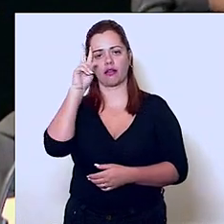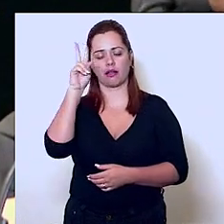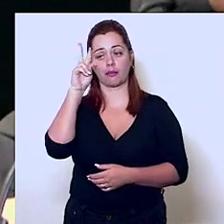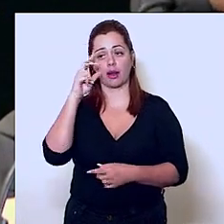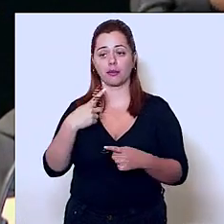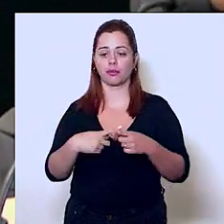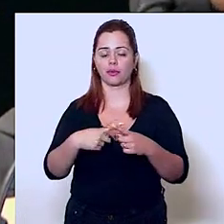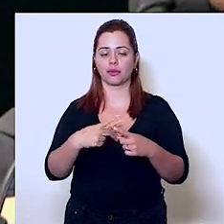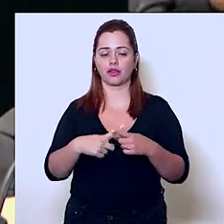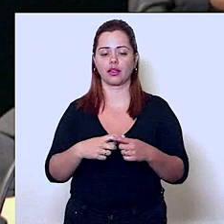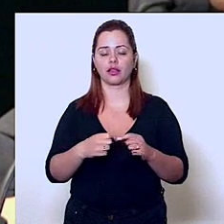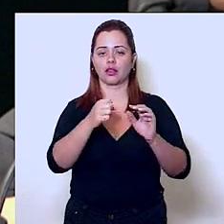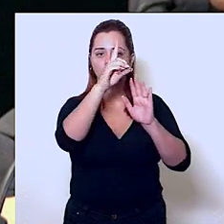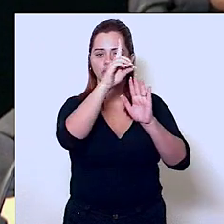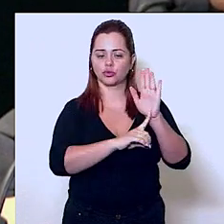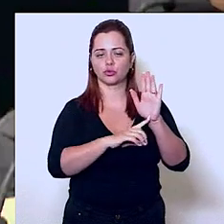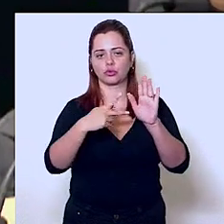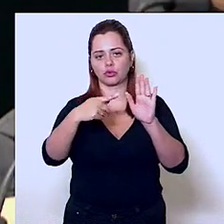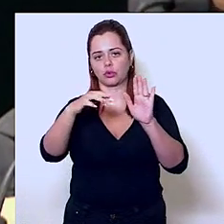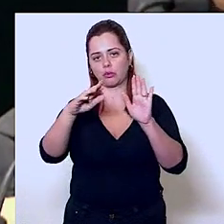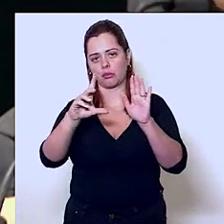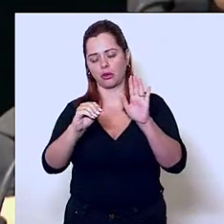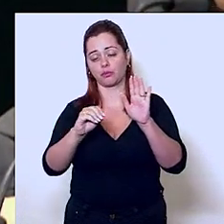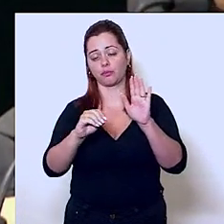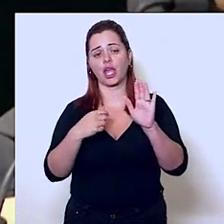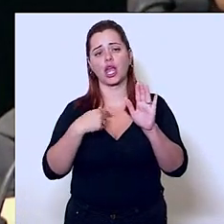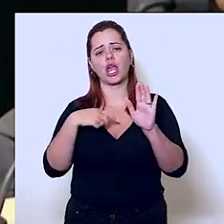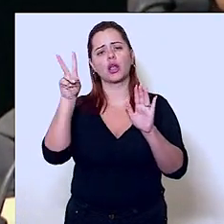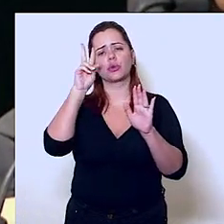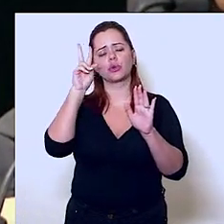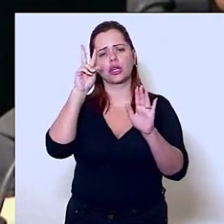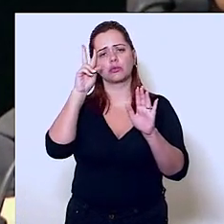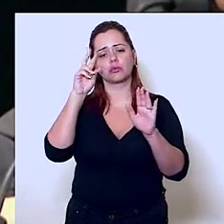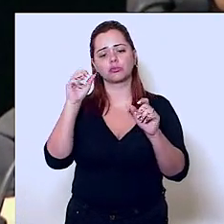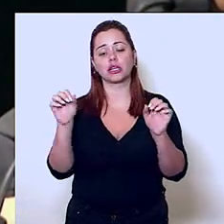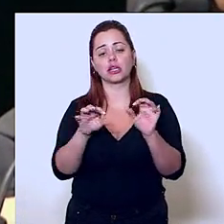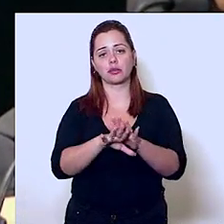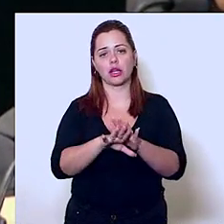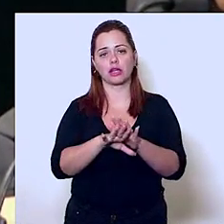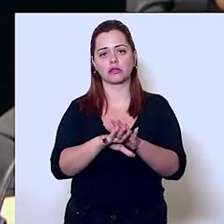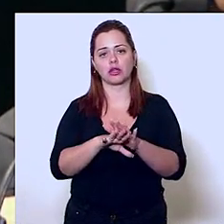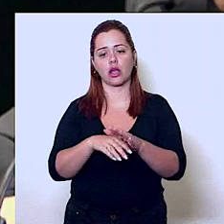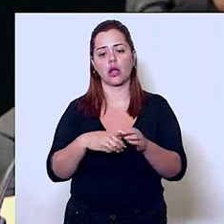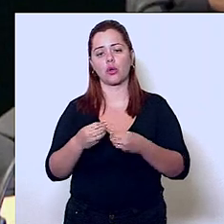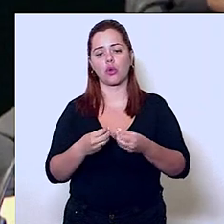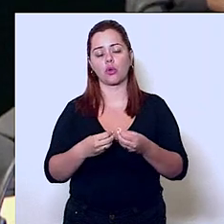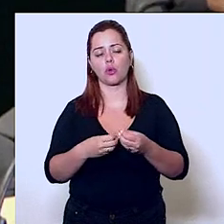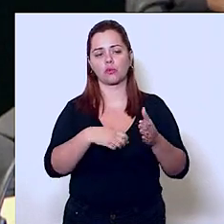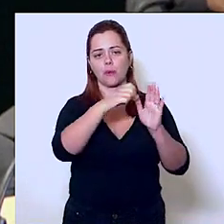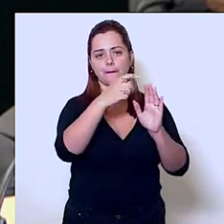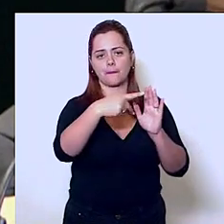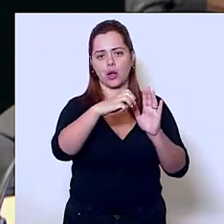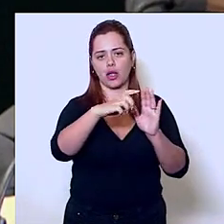posse. E que eu me lembro que ele terminava com um verso do Drummond, mineiramente, né? Assim, que